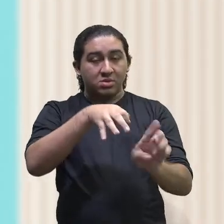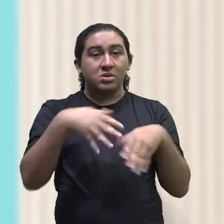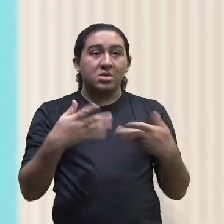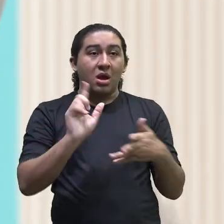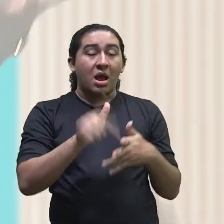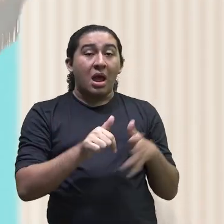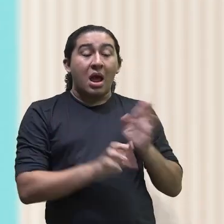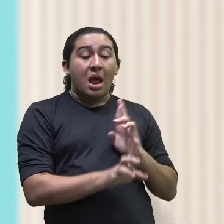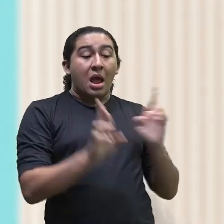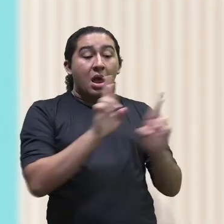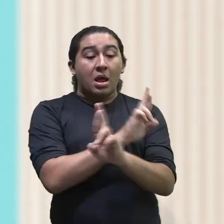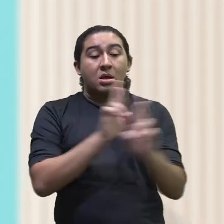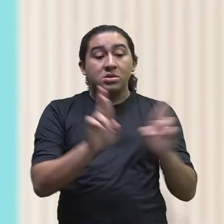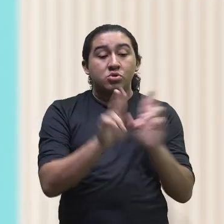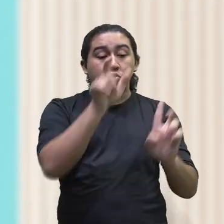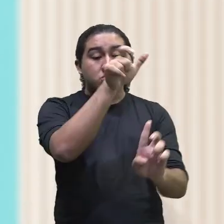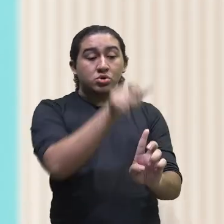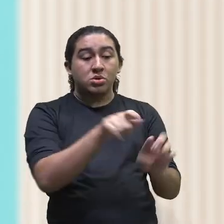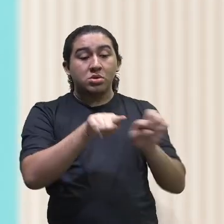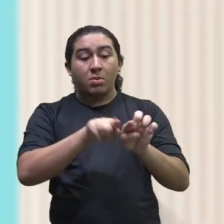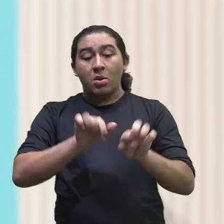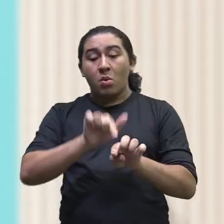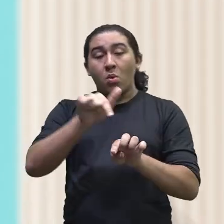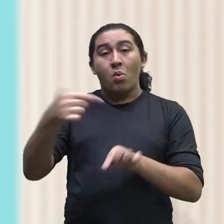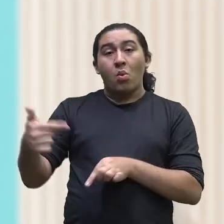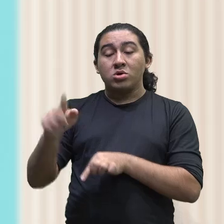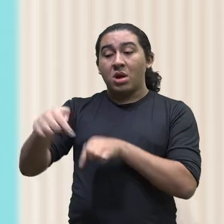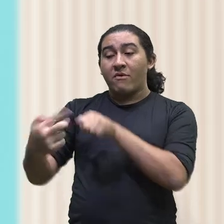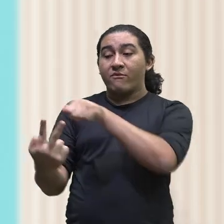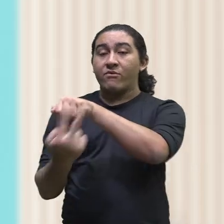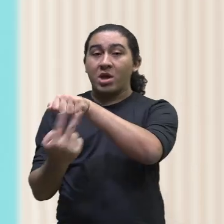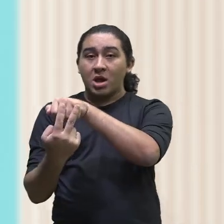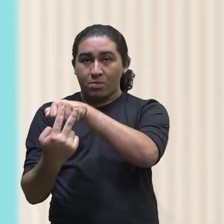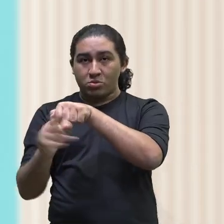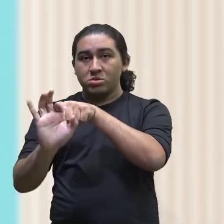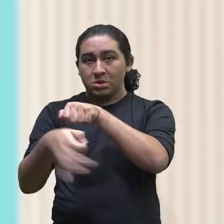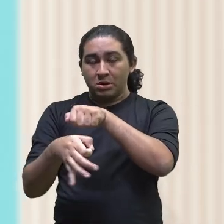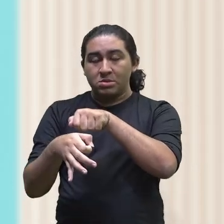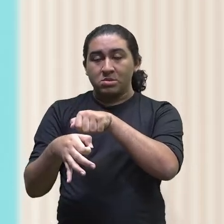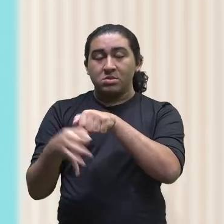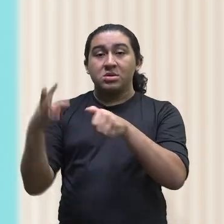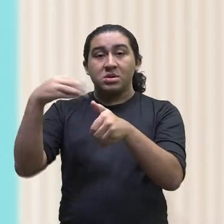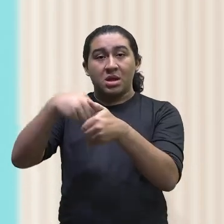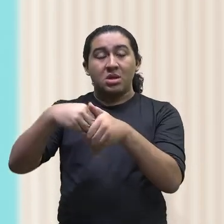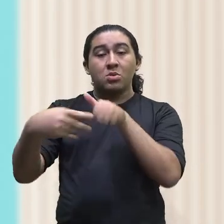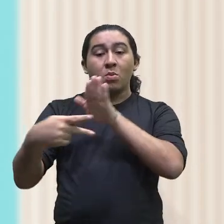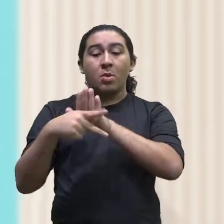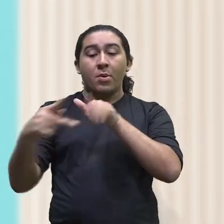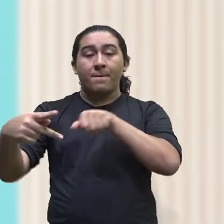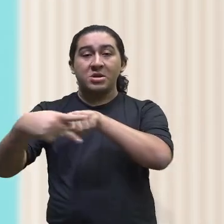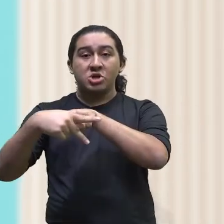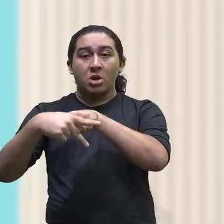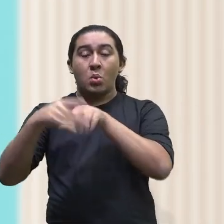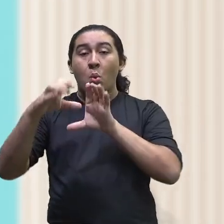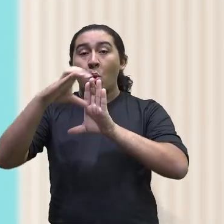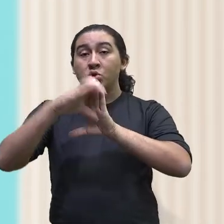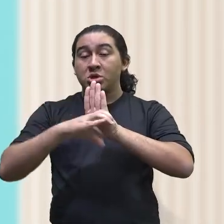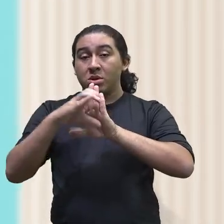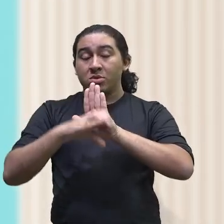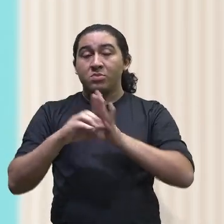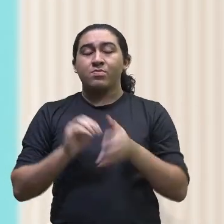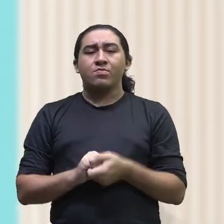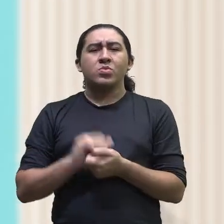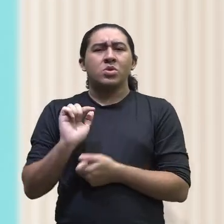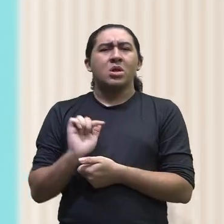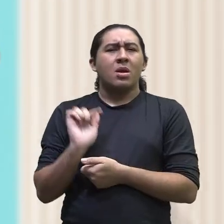exercendo função de sujeito. E o sintagma verbal, aqui nós estamos falando da função de predicado. Tá? Futuramente a gente vai